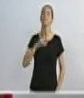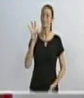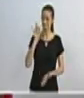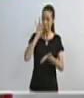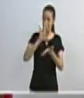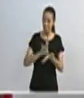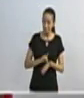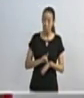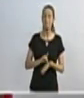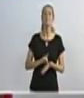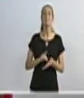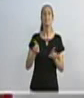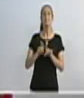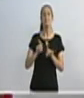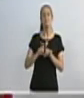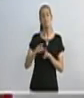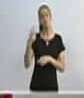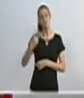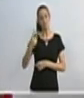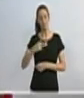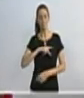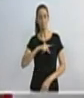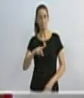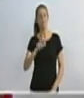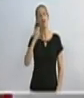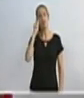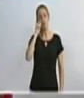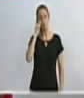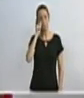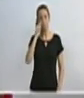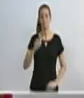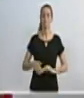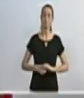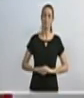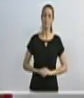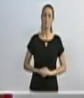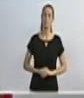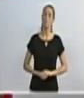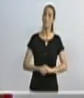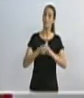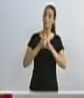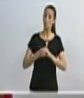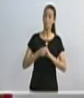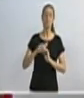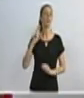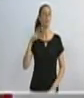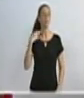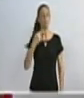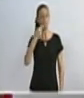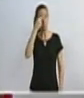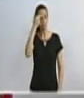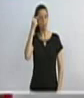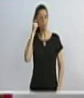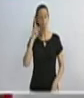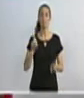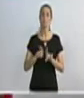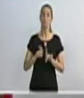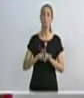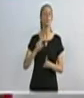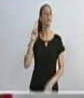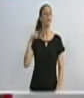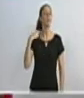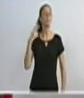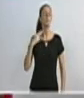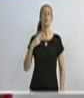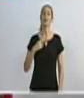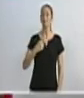o nosso querido Almir Vieira. Cumprimento o vereador Ito, cumprimento o